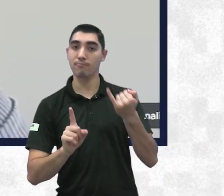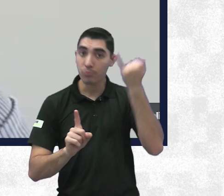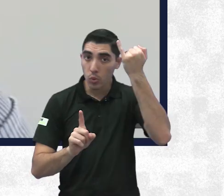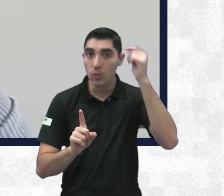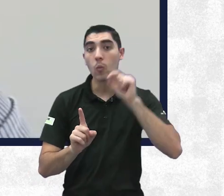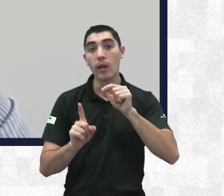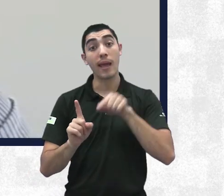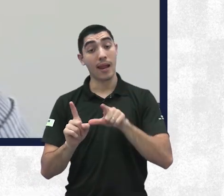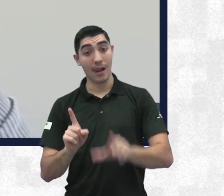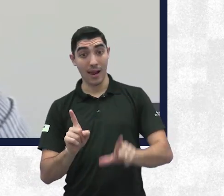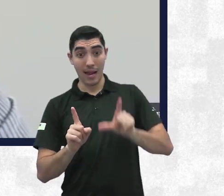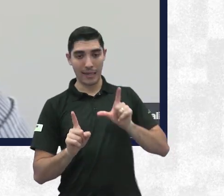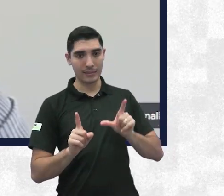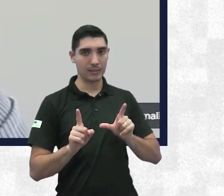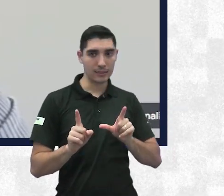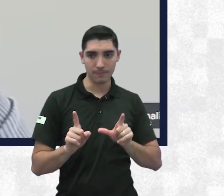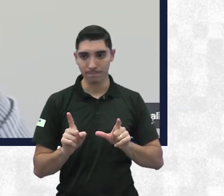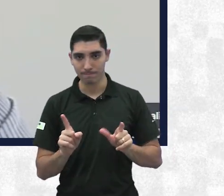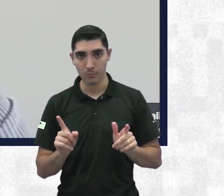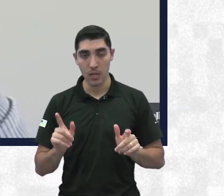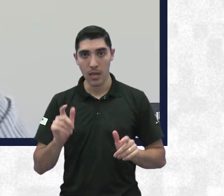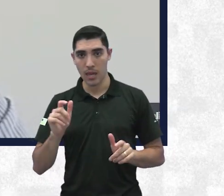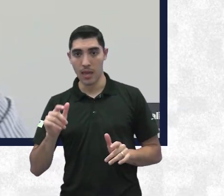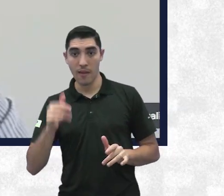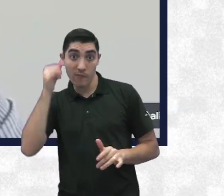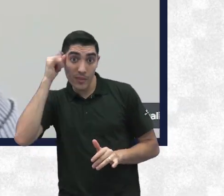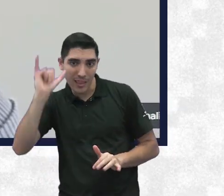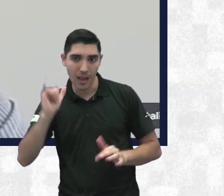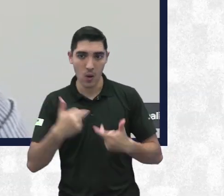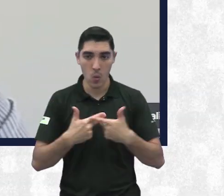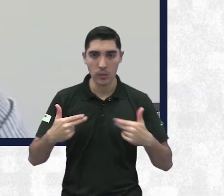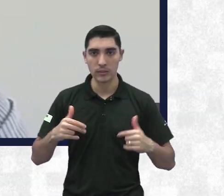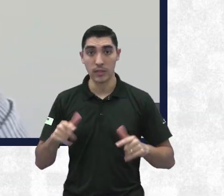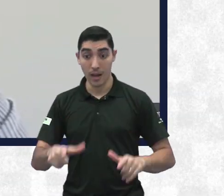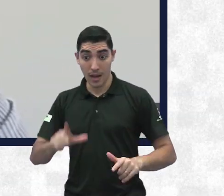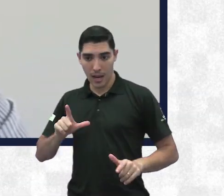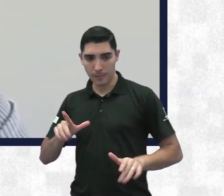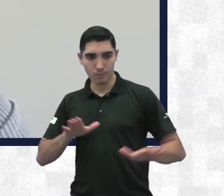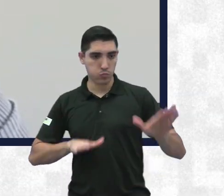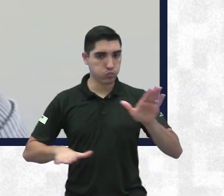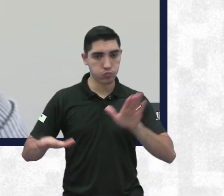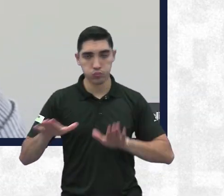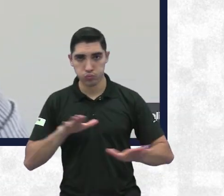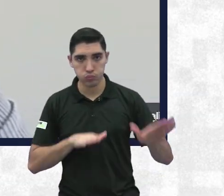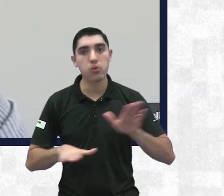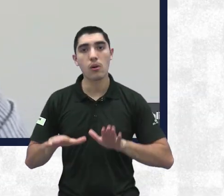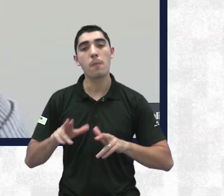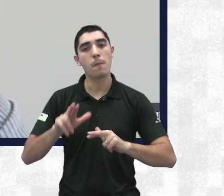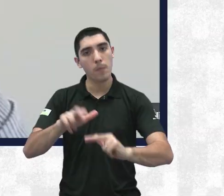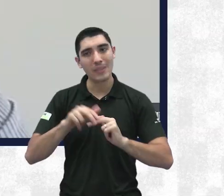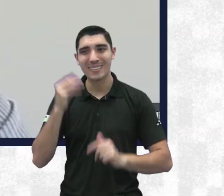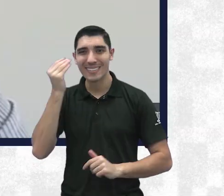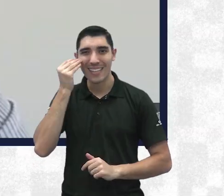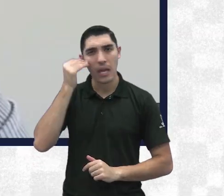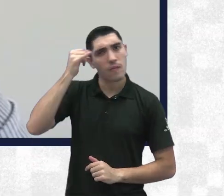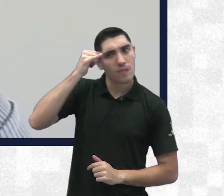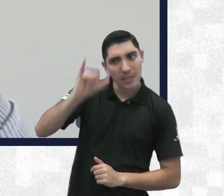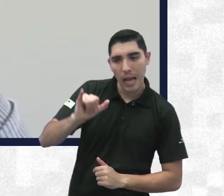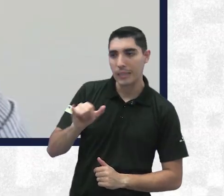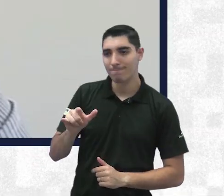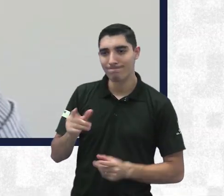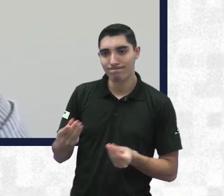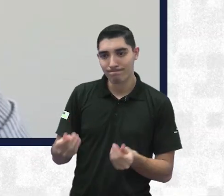se possível, prevenir, né? Diante de qualquer risco, a gente busca mitigar, a